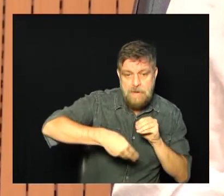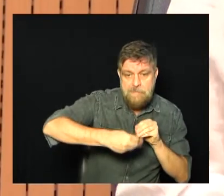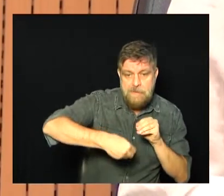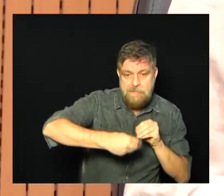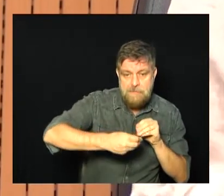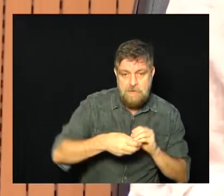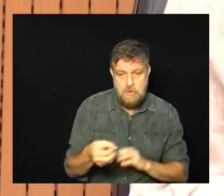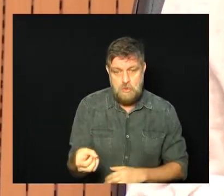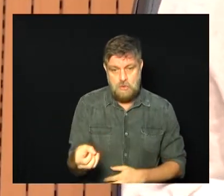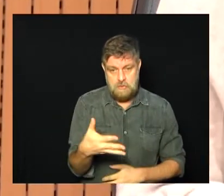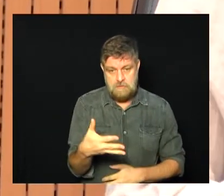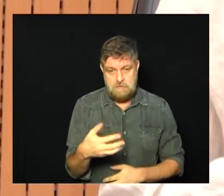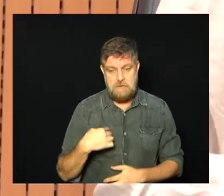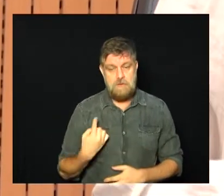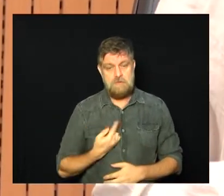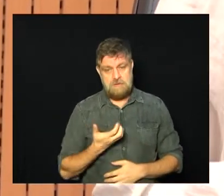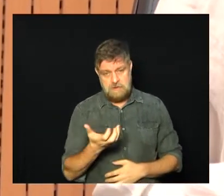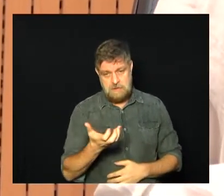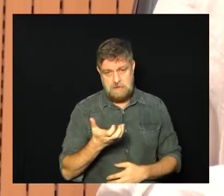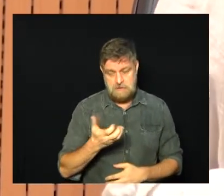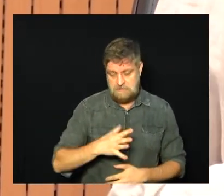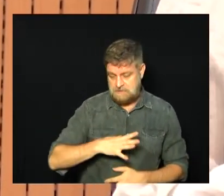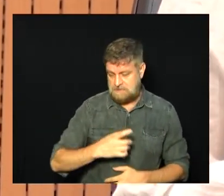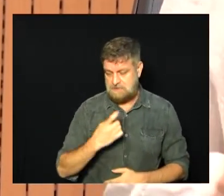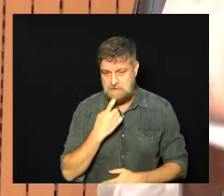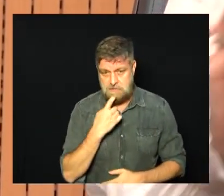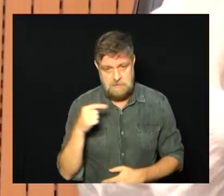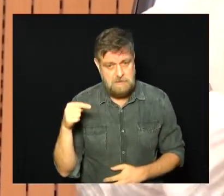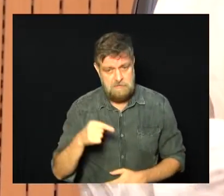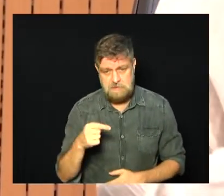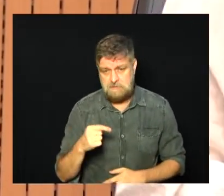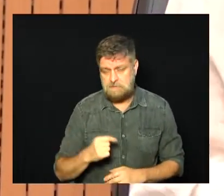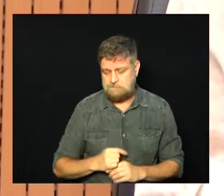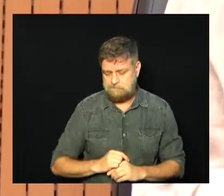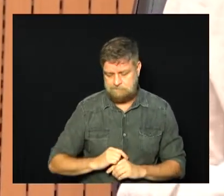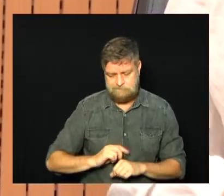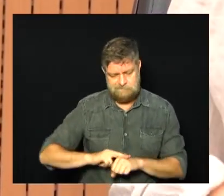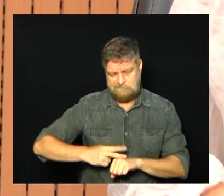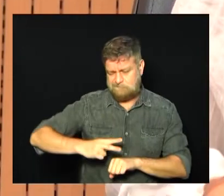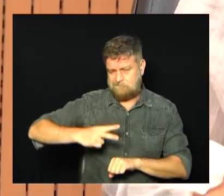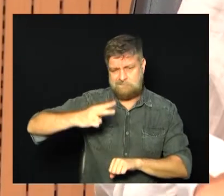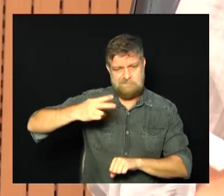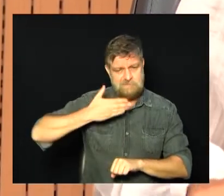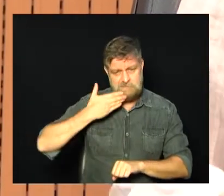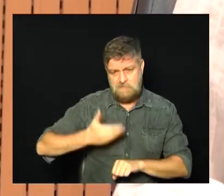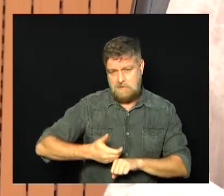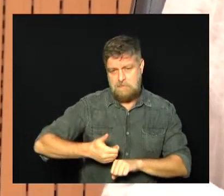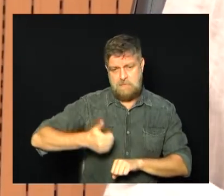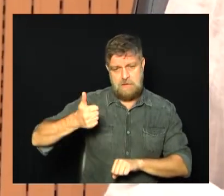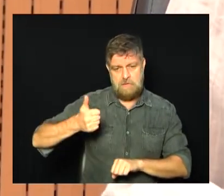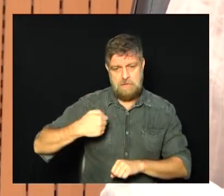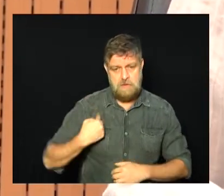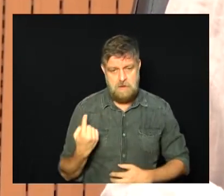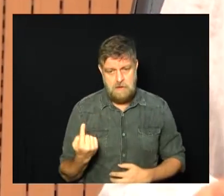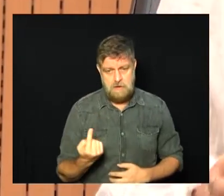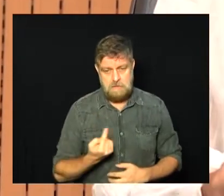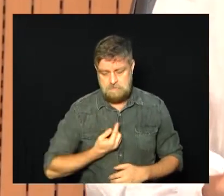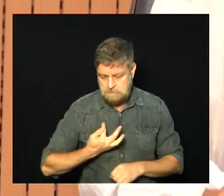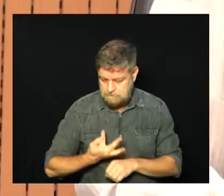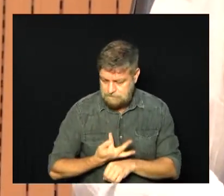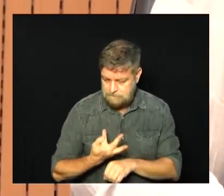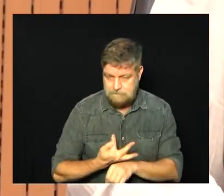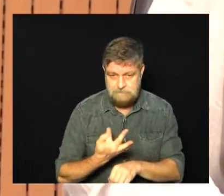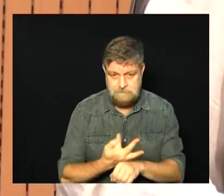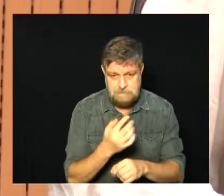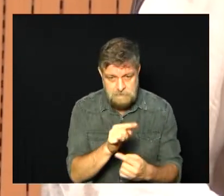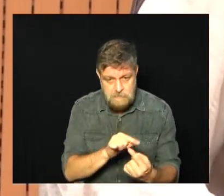Nós queremos, obviamente, fazer de Campinas uma cidade cada vez melhor, né? Nós perseguimos a